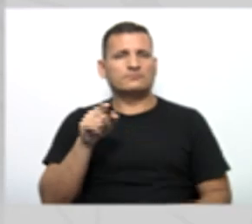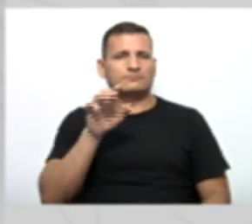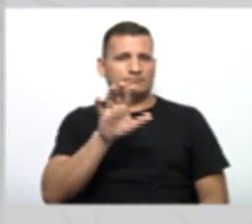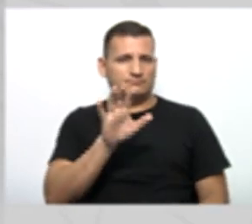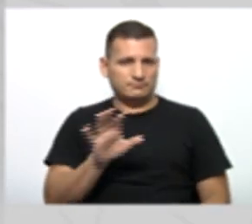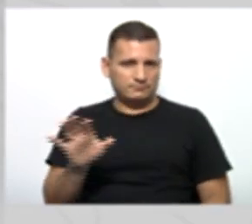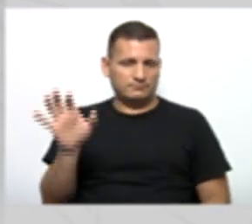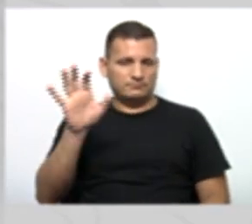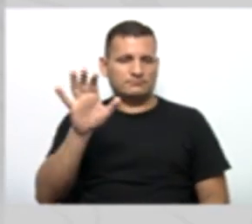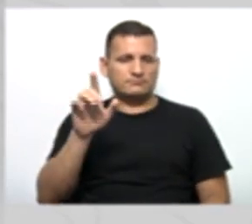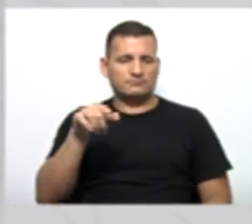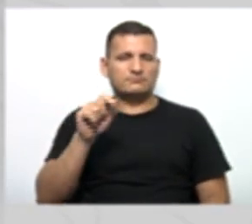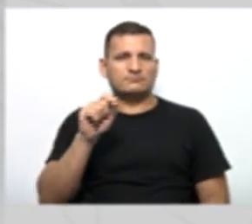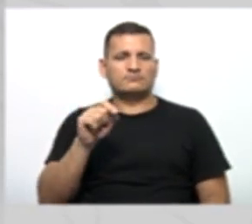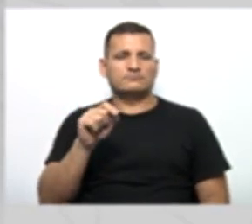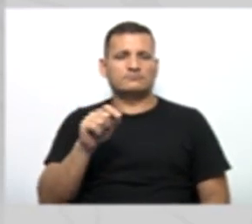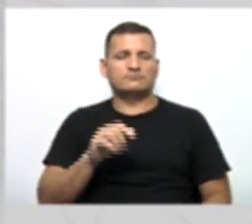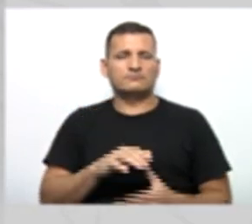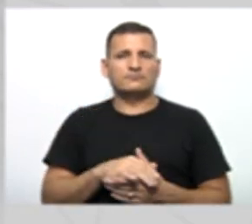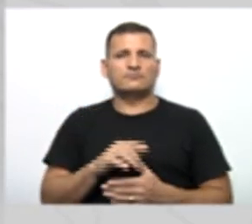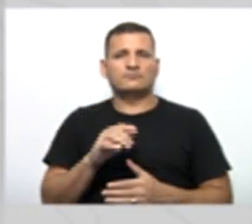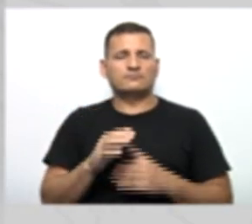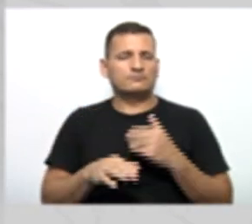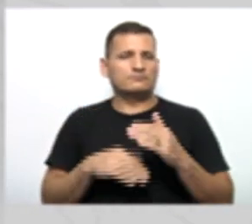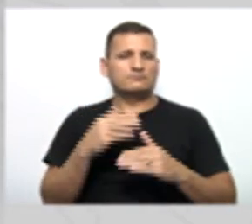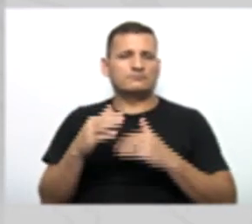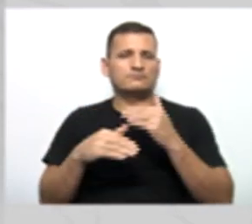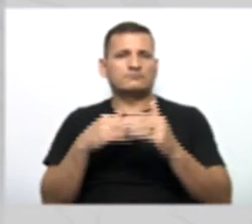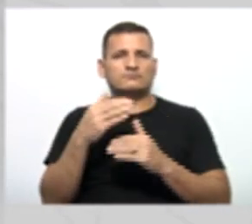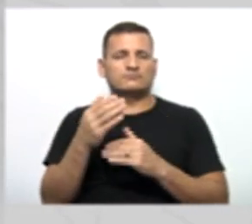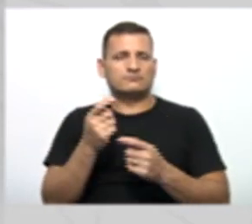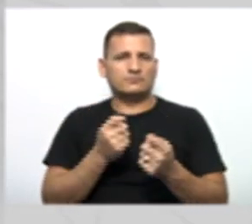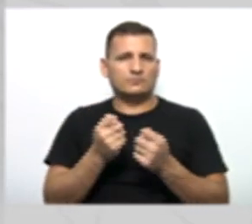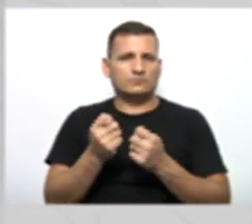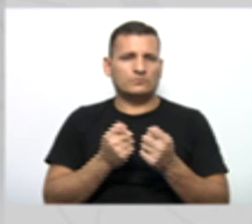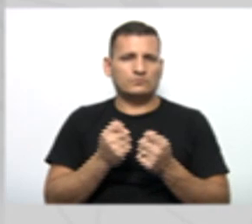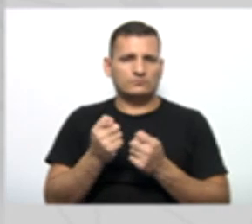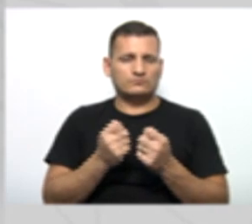zoneamento é orientar o desenvolvimento econômico,